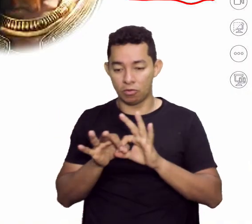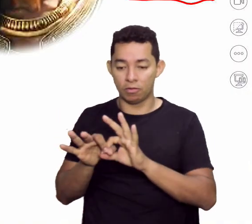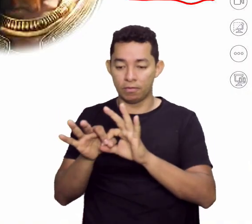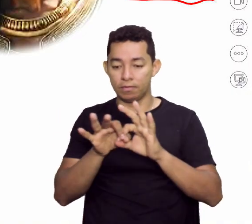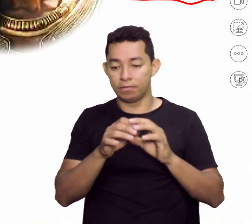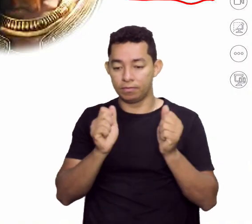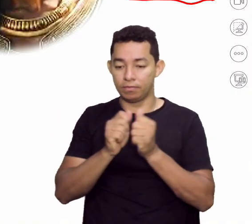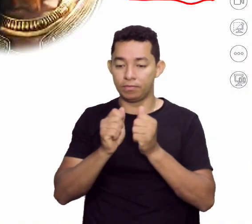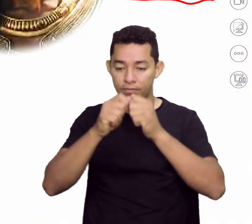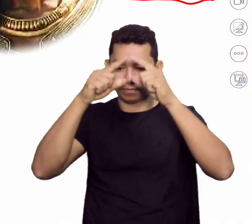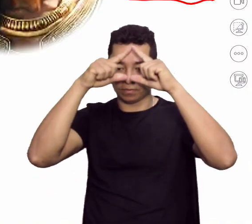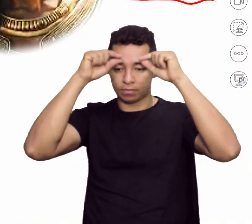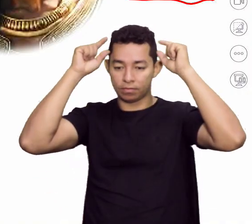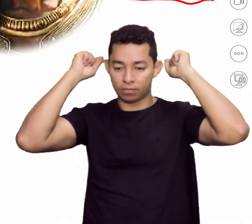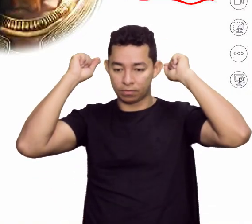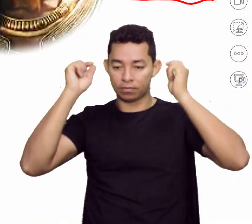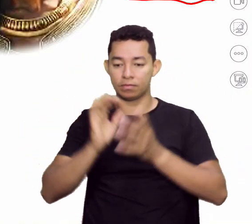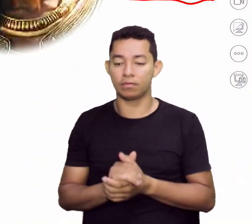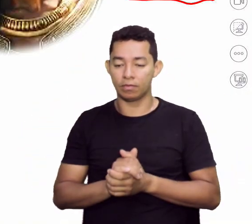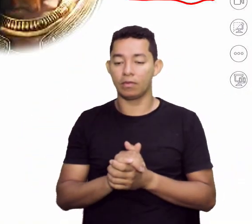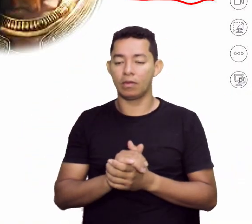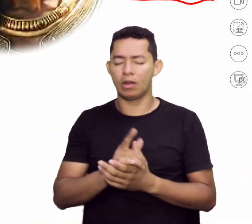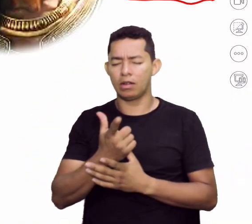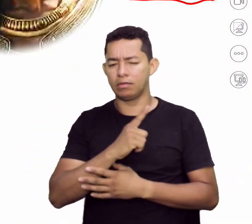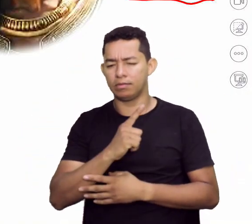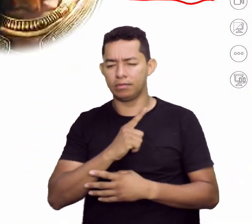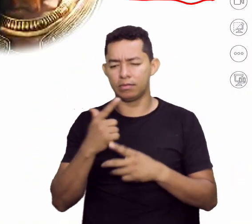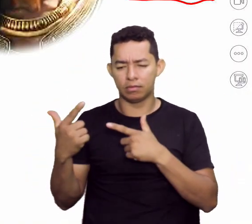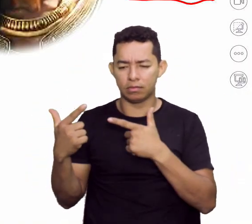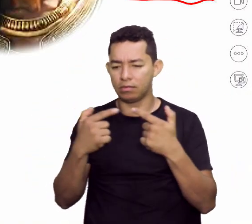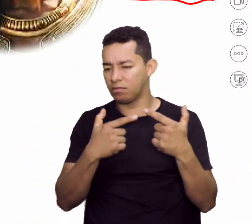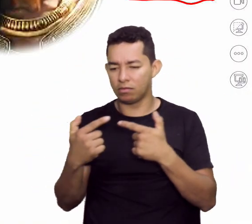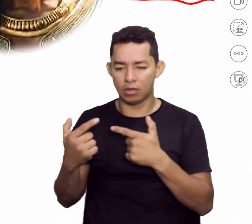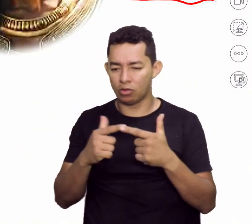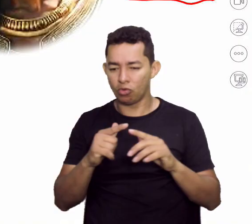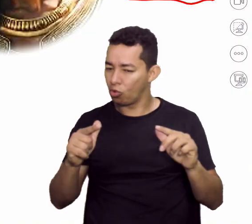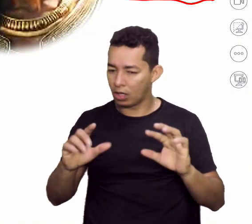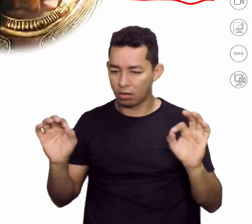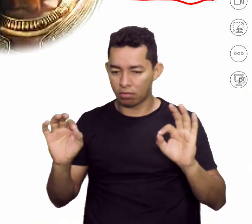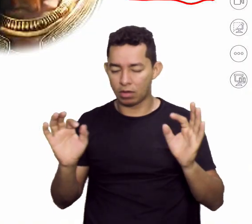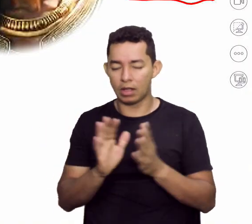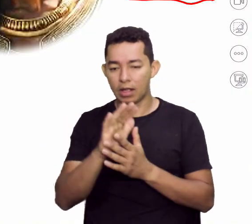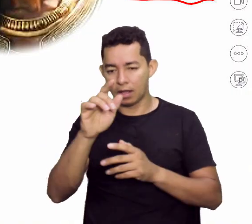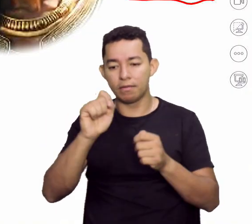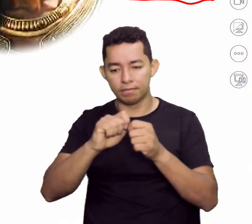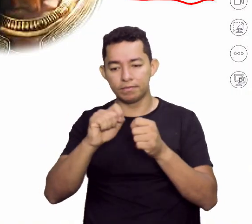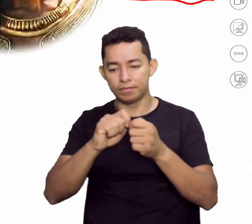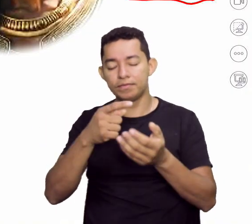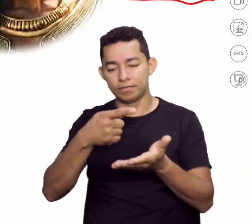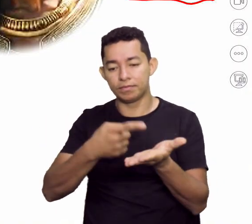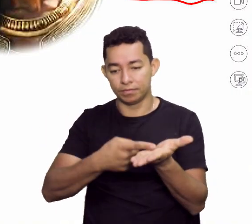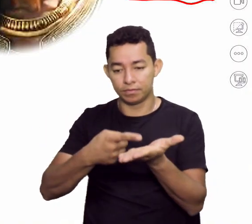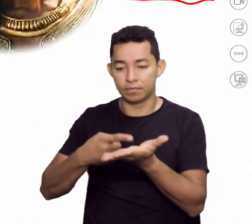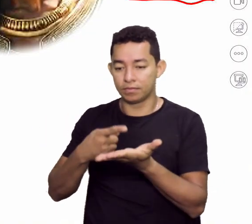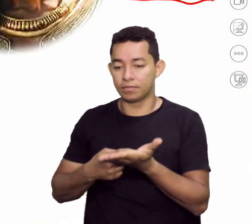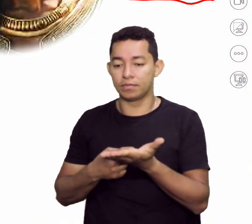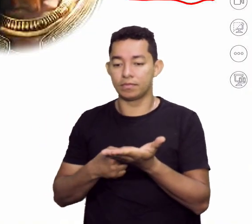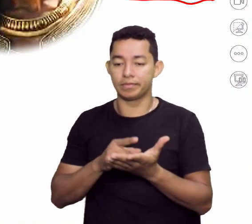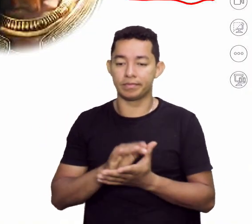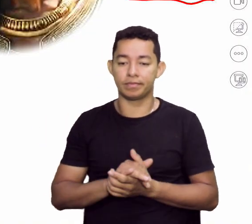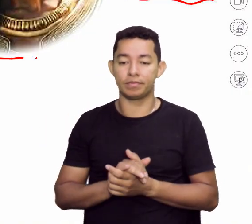né? Para não ser invadida, para não ser... Enfim, ela fez uma aliança e, na